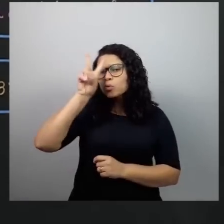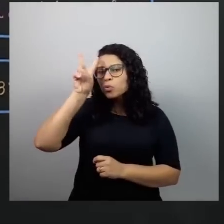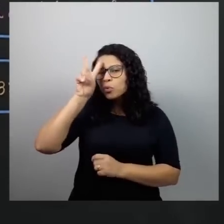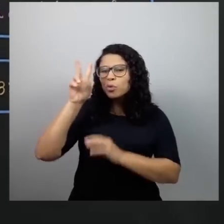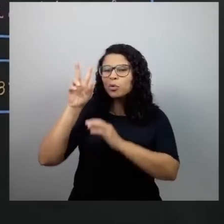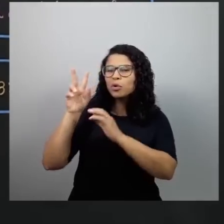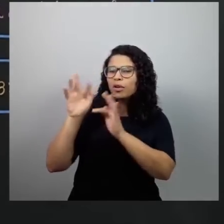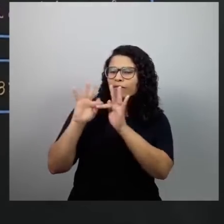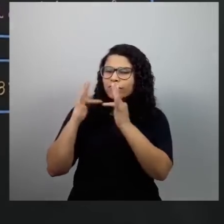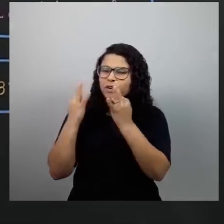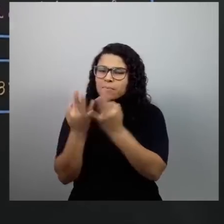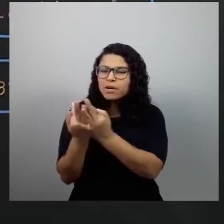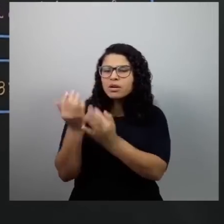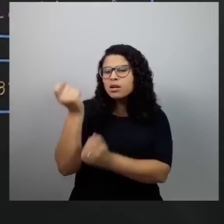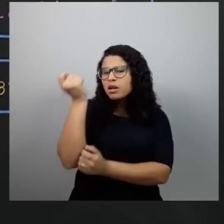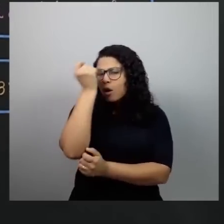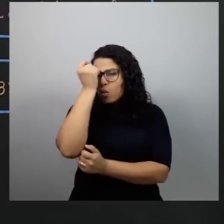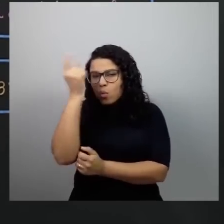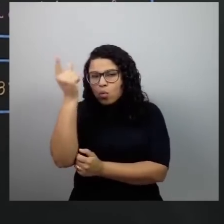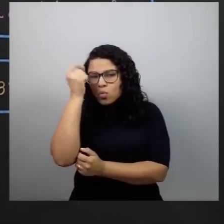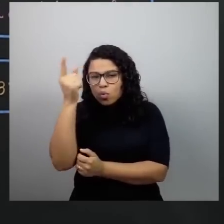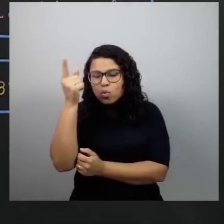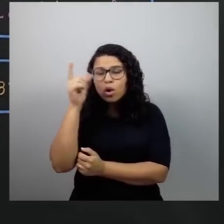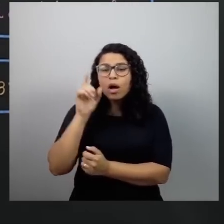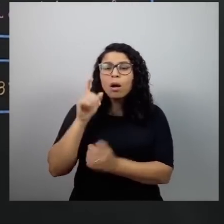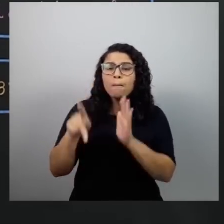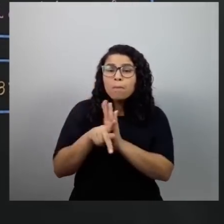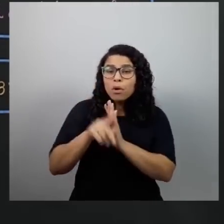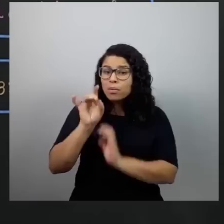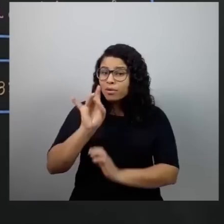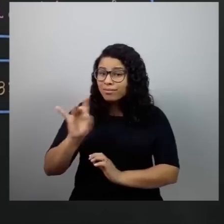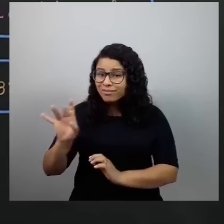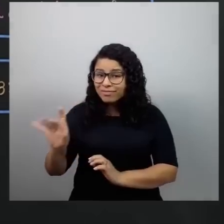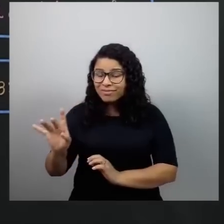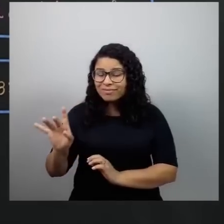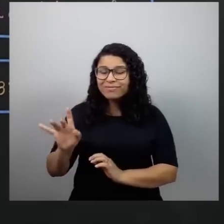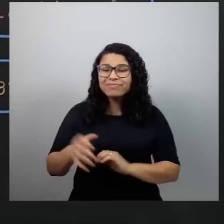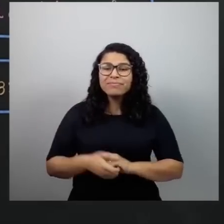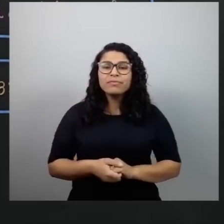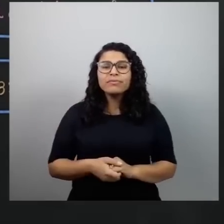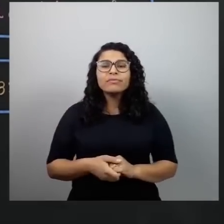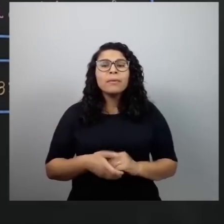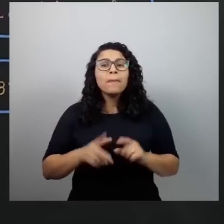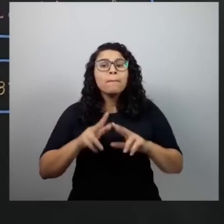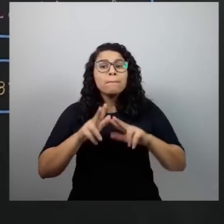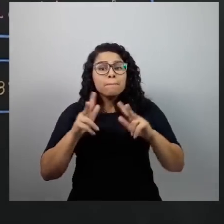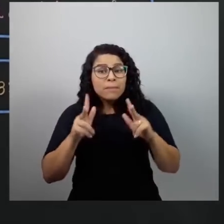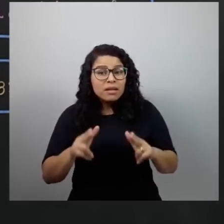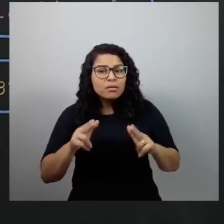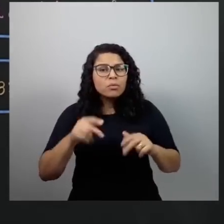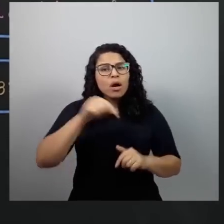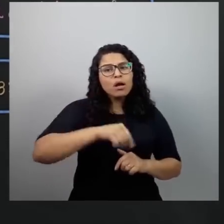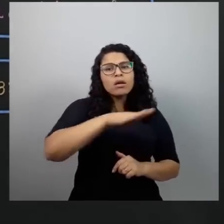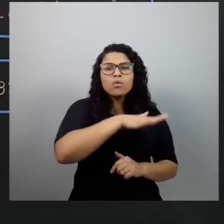terra estranha e separados de maneira forçada, de maneira violentíssima. É importante que quando a gente estude história, a